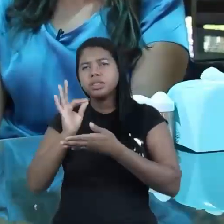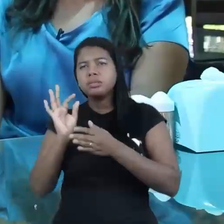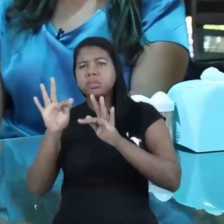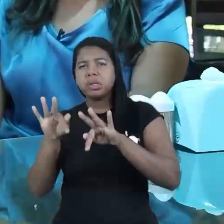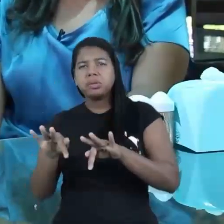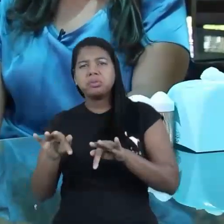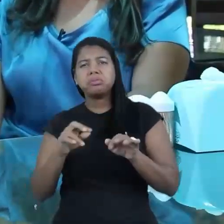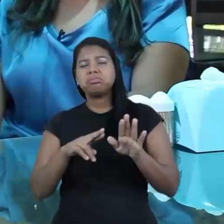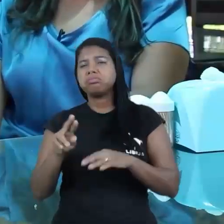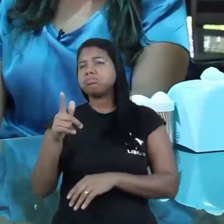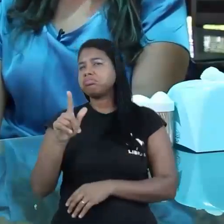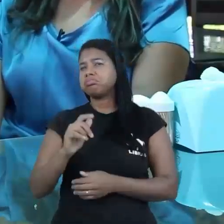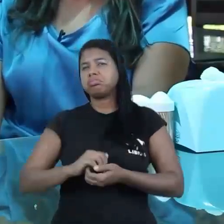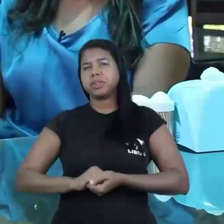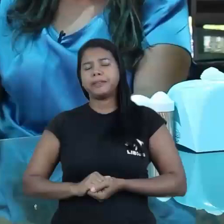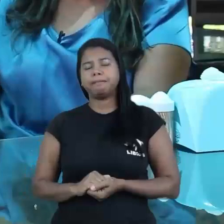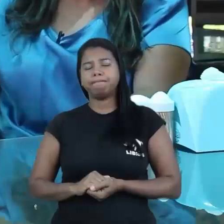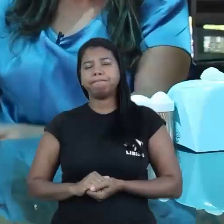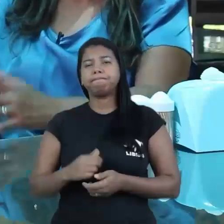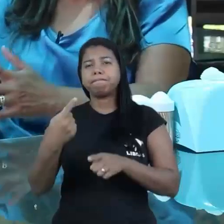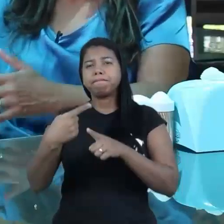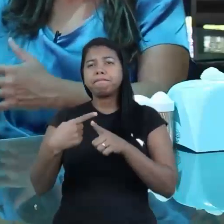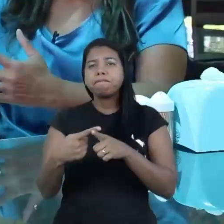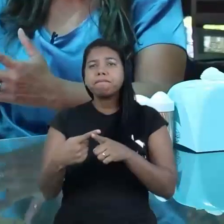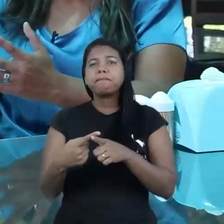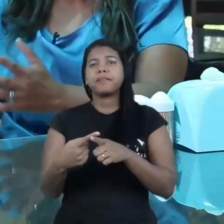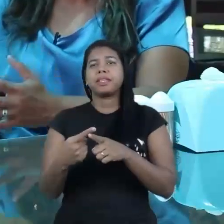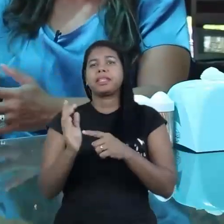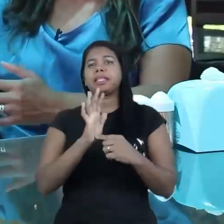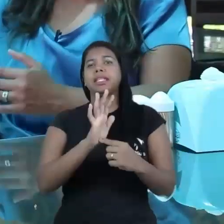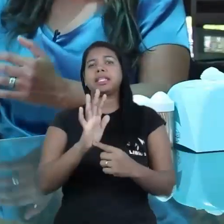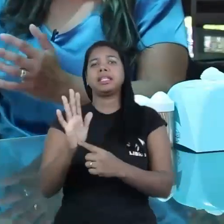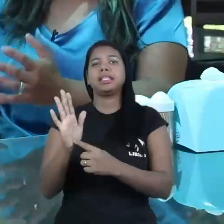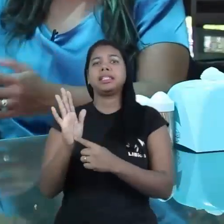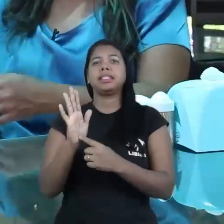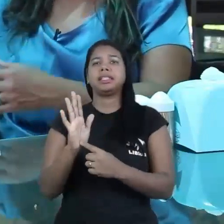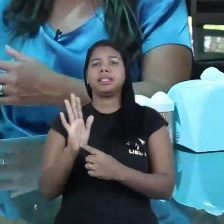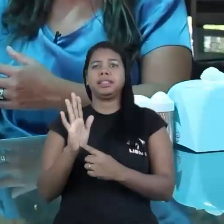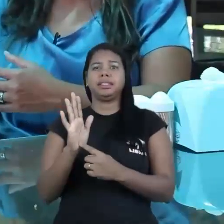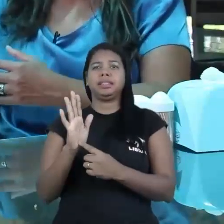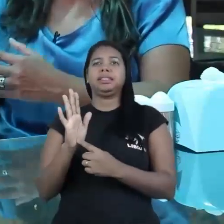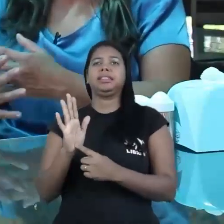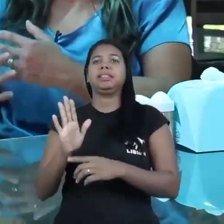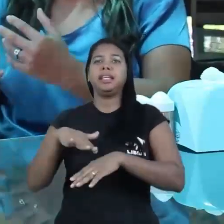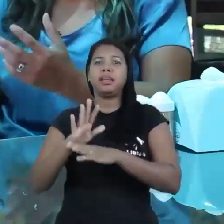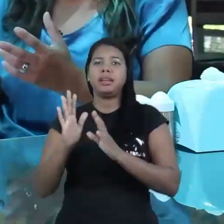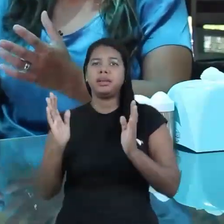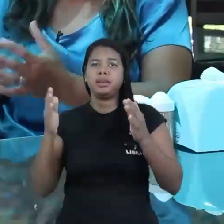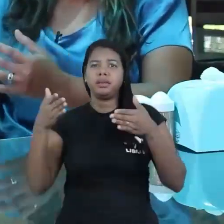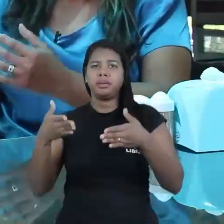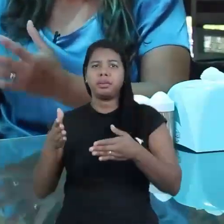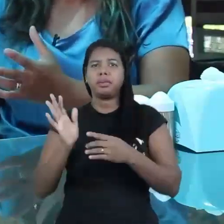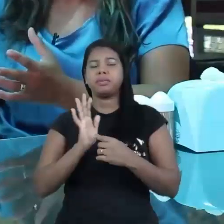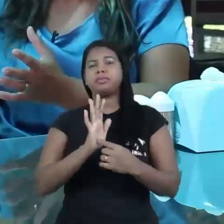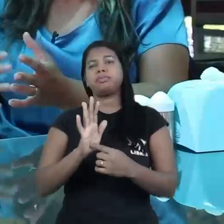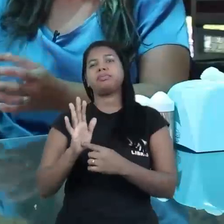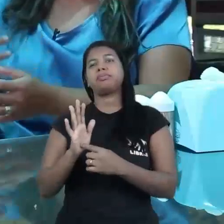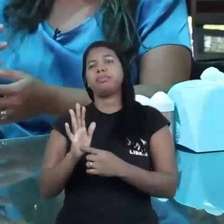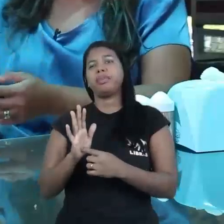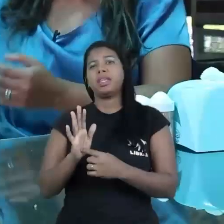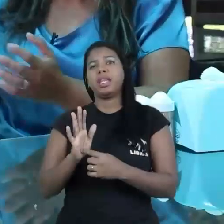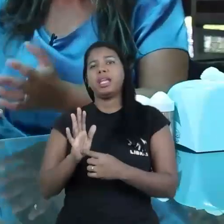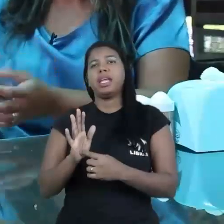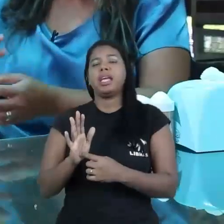segurava o negócio. Porque justamente, né, o produto que você oferecia era muito mais voltado para um público que